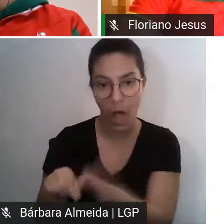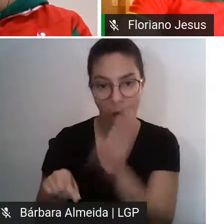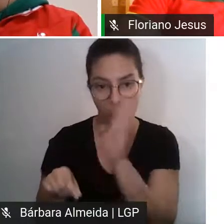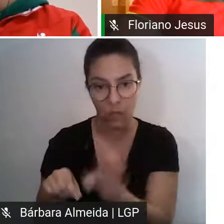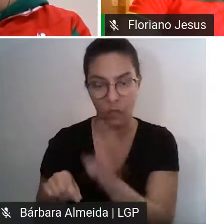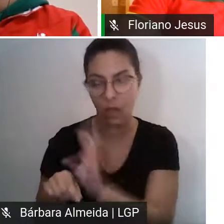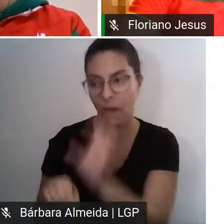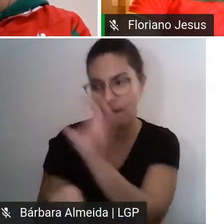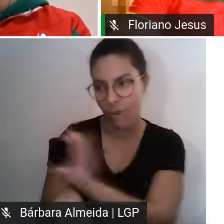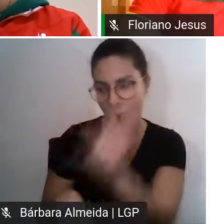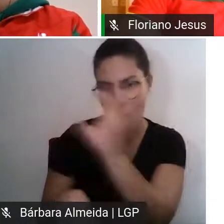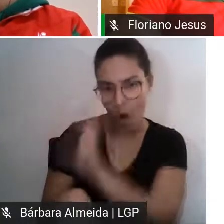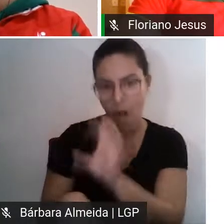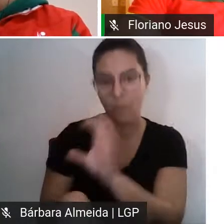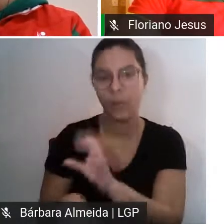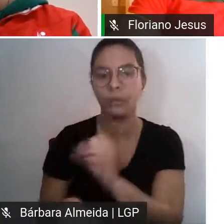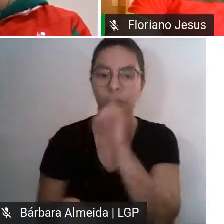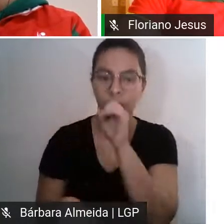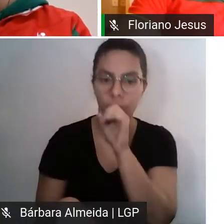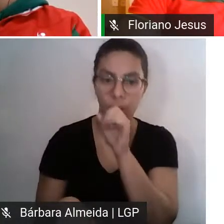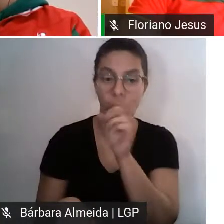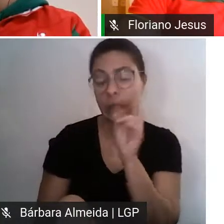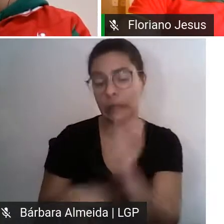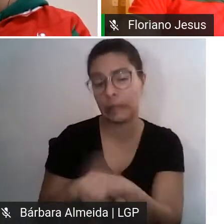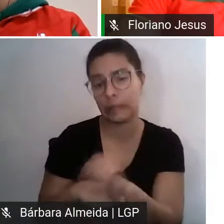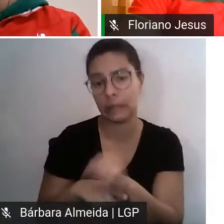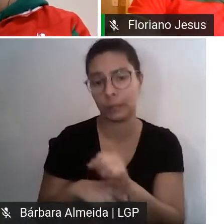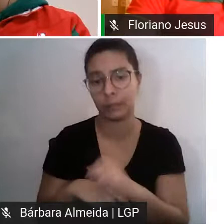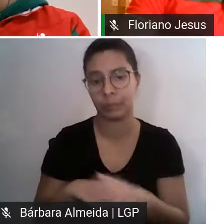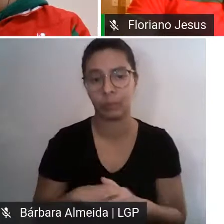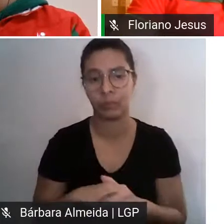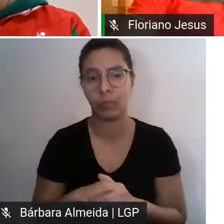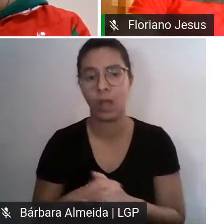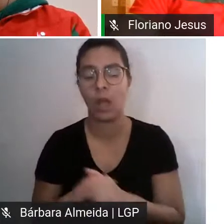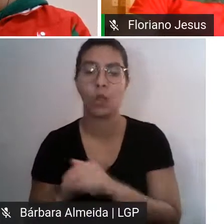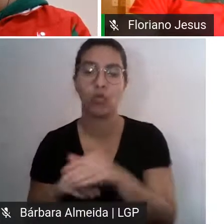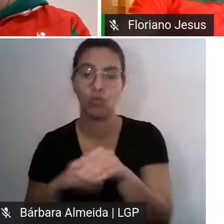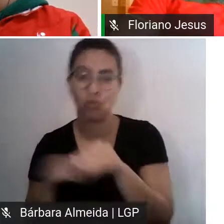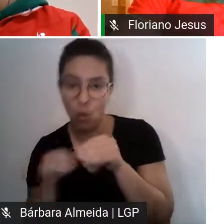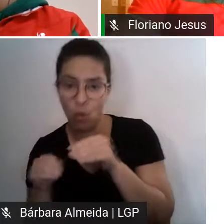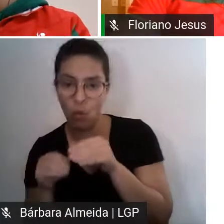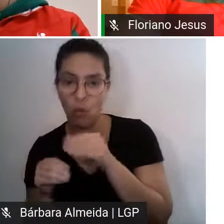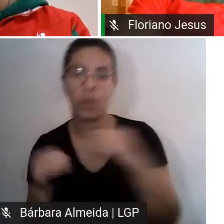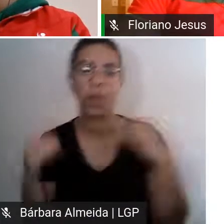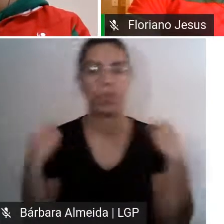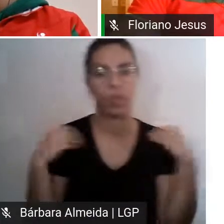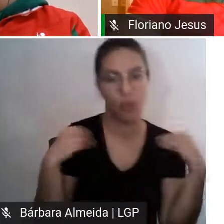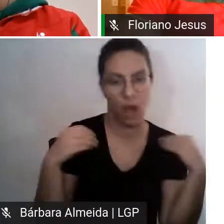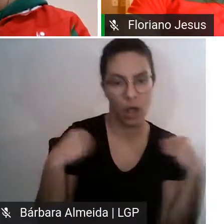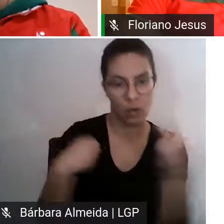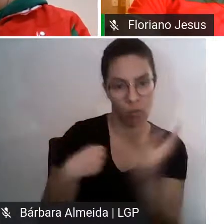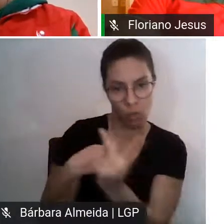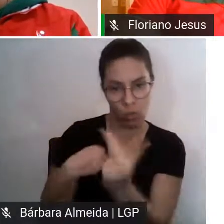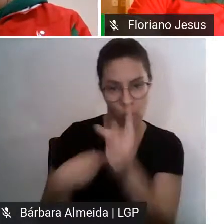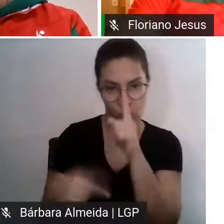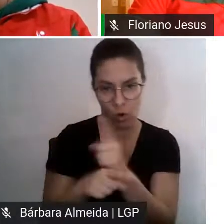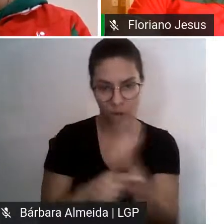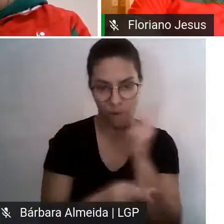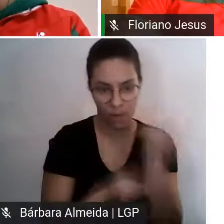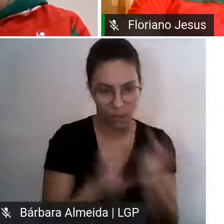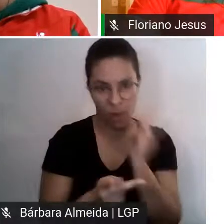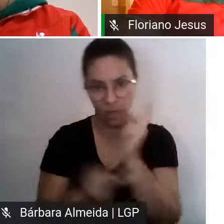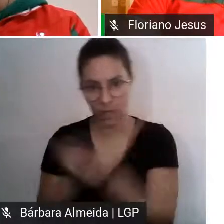de momento competitivo, sim. É isto? Sim, de treino e jogo. Muito bem. Passemos agora ao